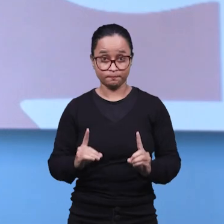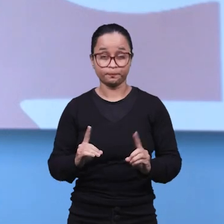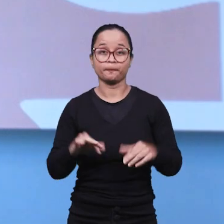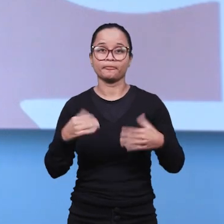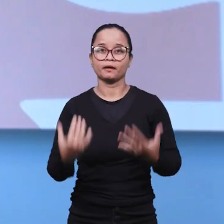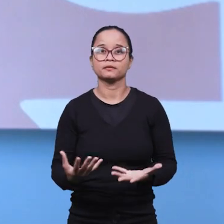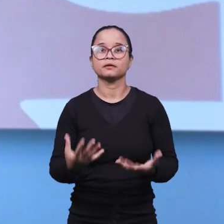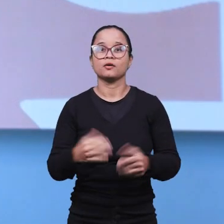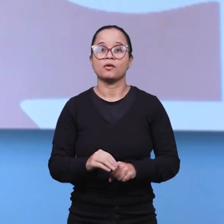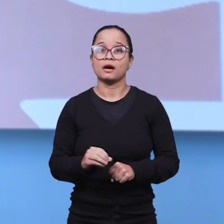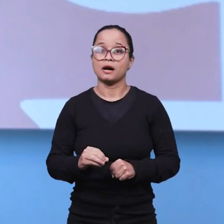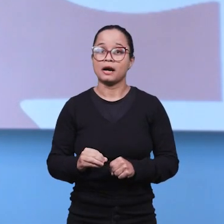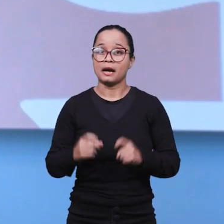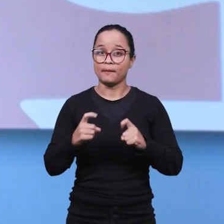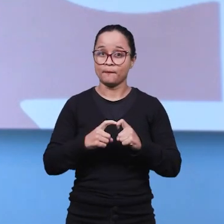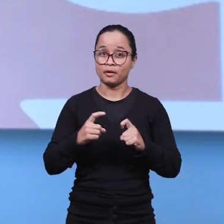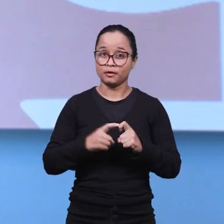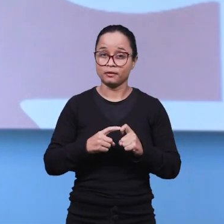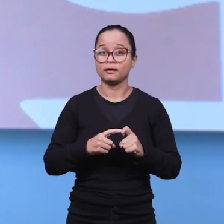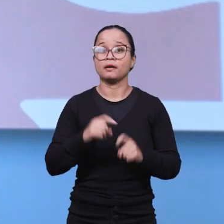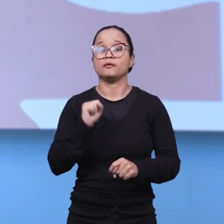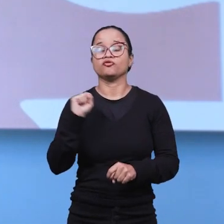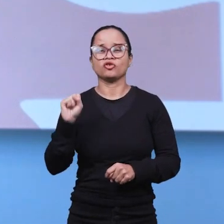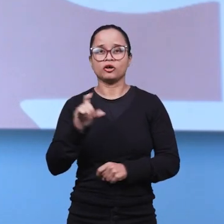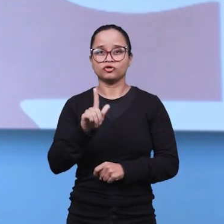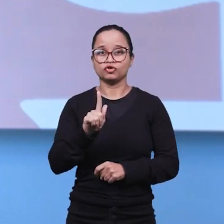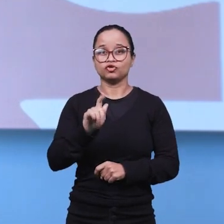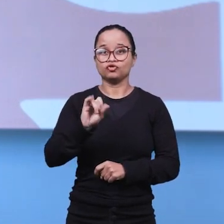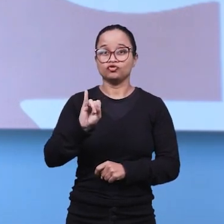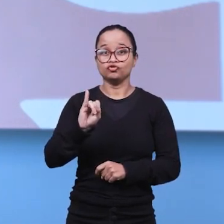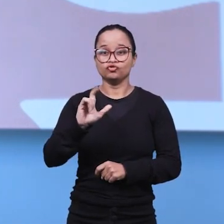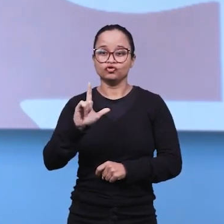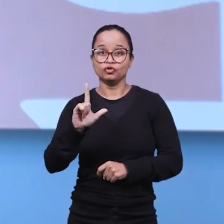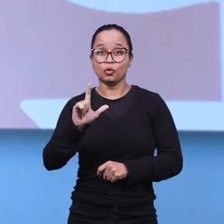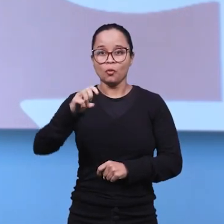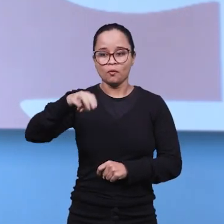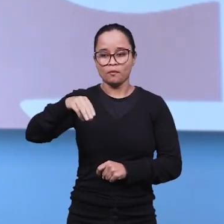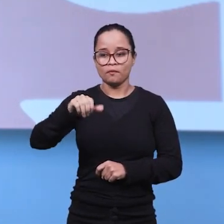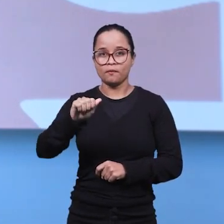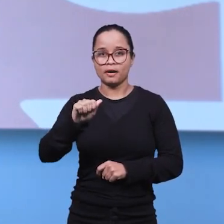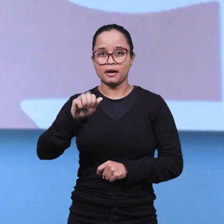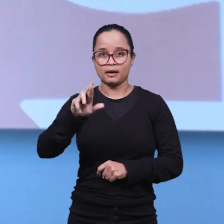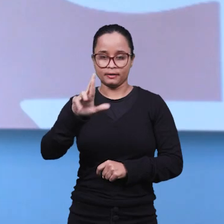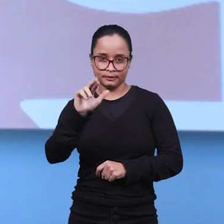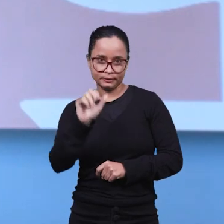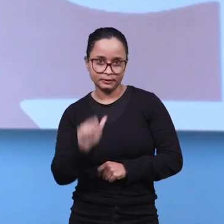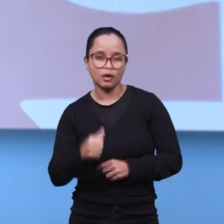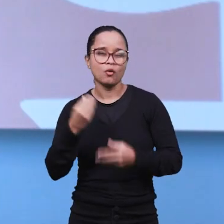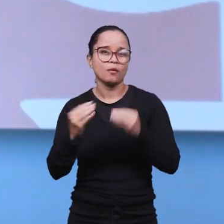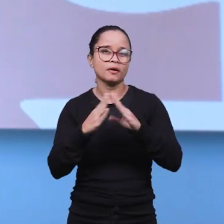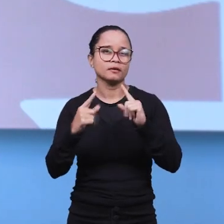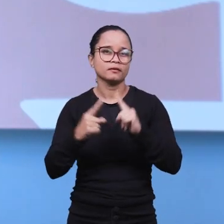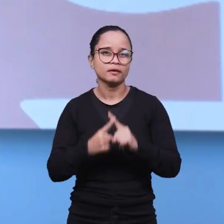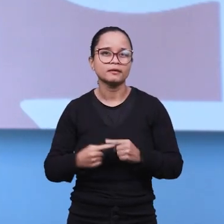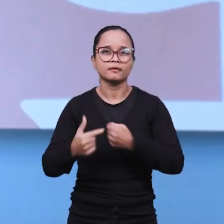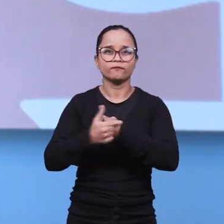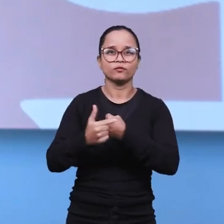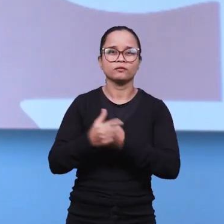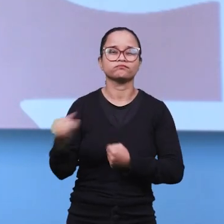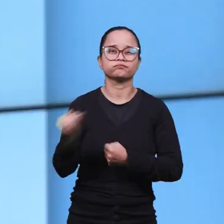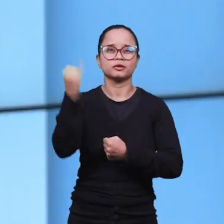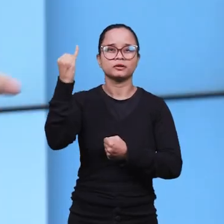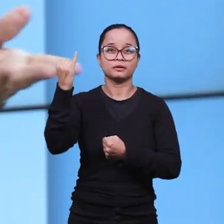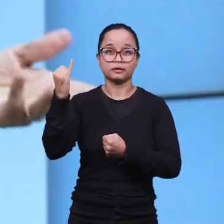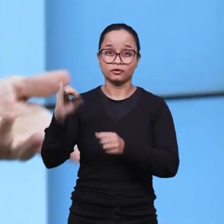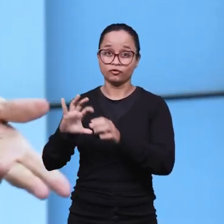a doutora Gilmara nos falará de como a Igreja tem desempenhado este papel tão importante neste